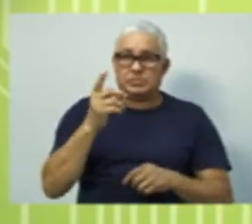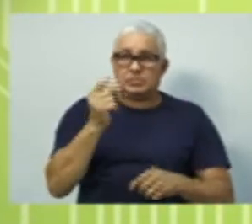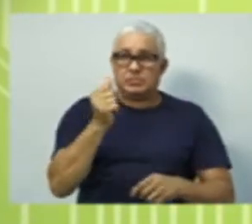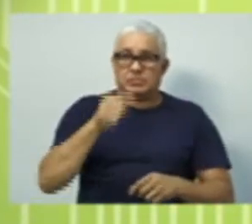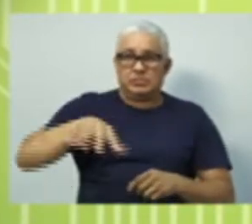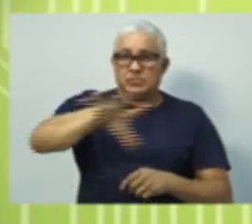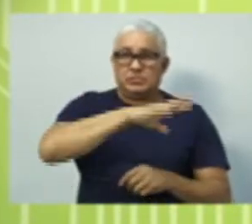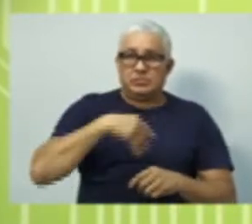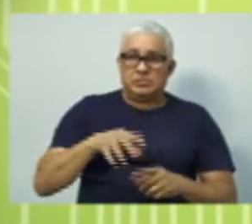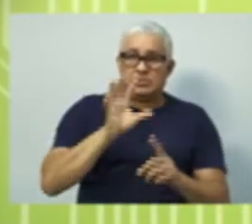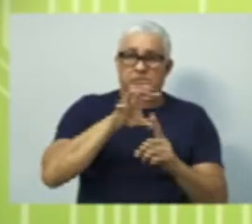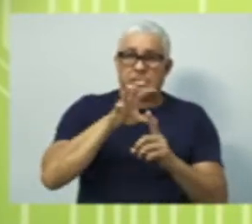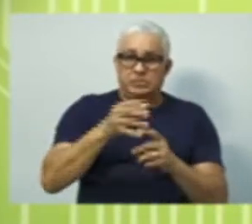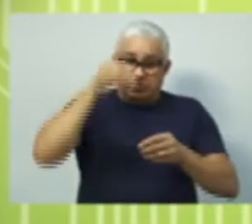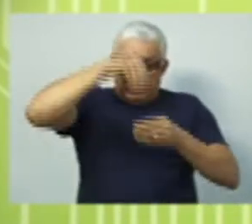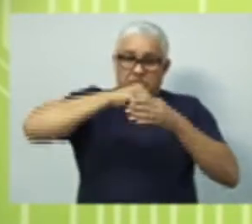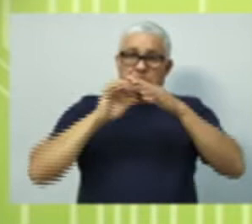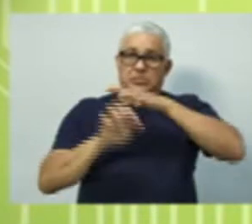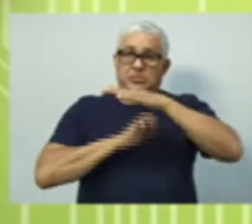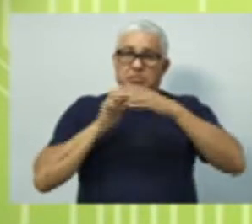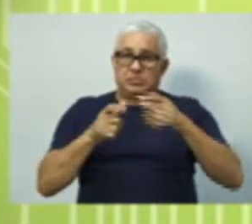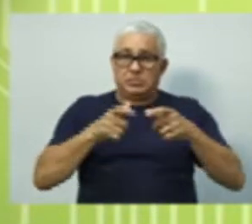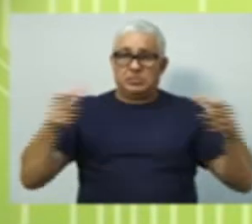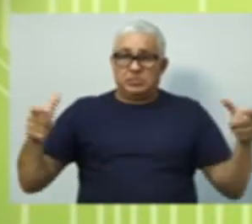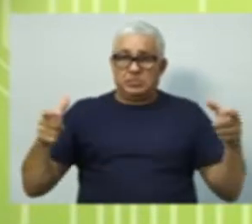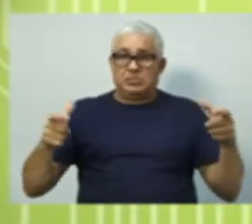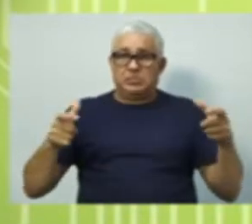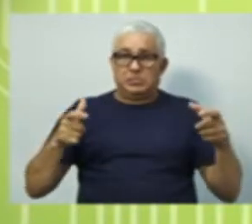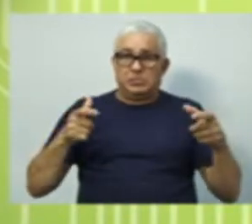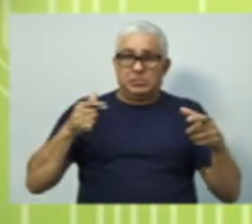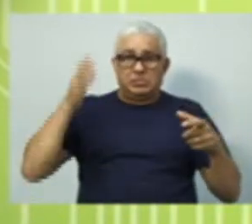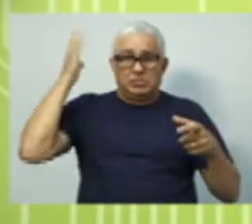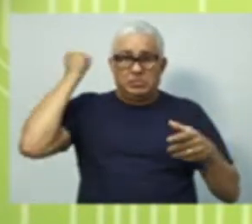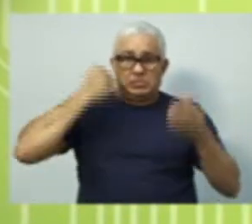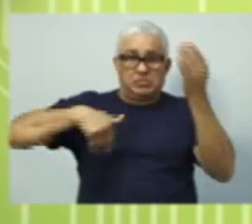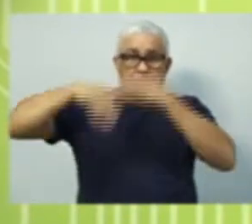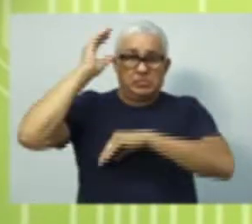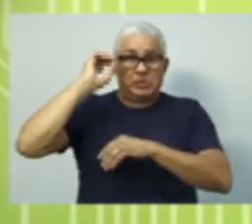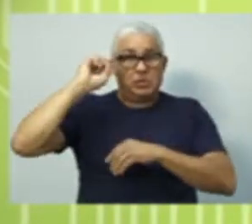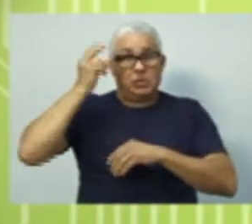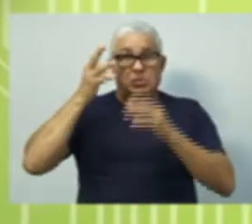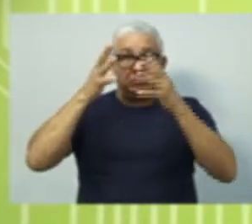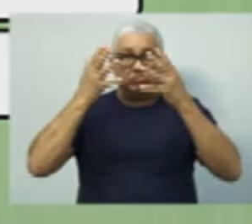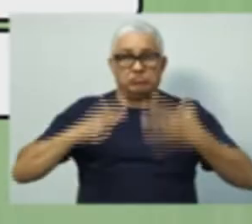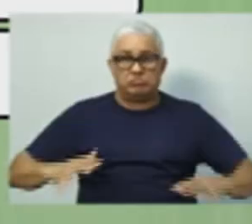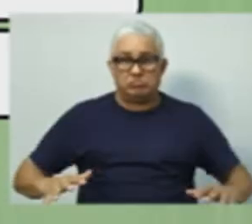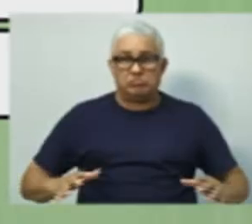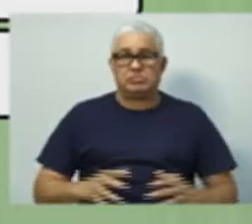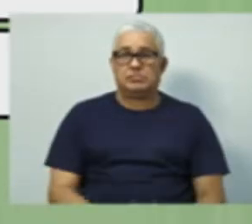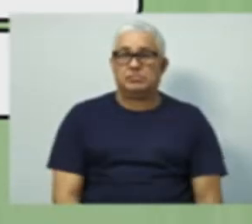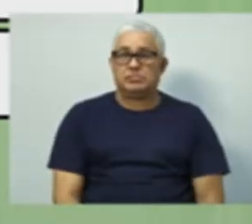influenciar seu investimento, seu negócio, sua expansão, seu sucesso ou insucesso. Voltando aqui.